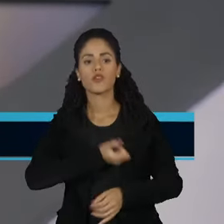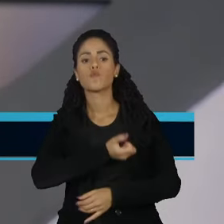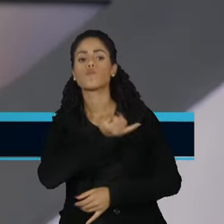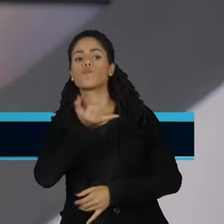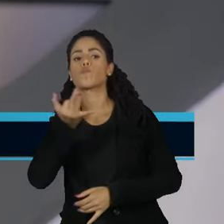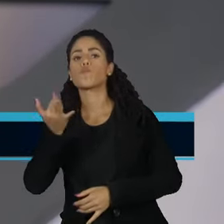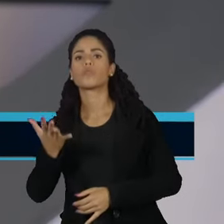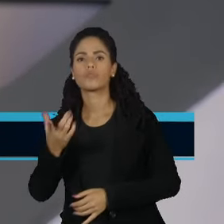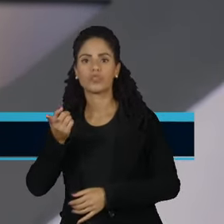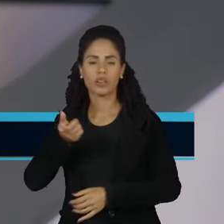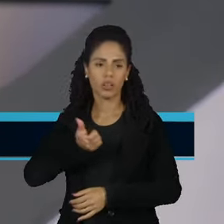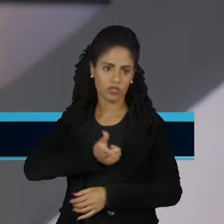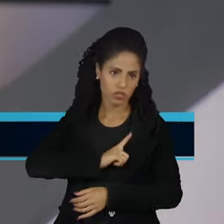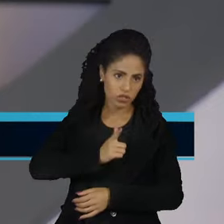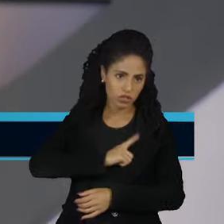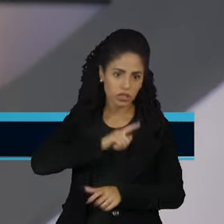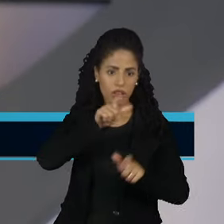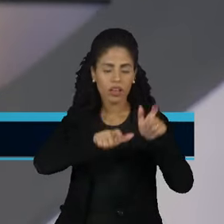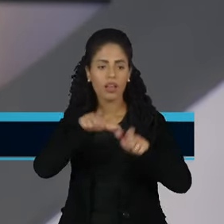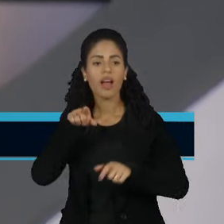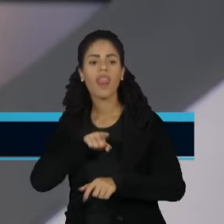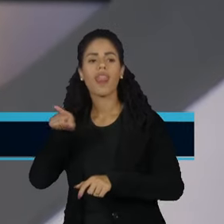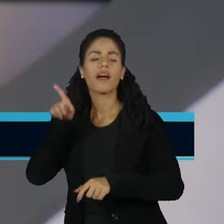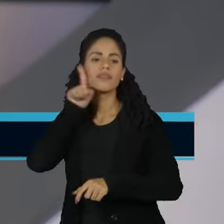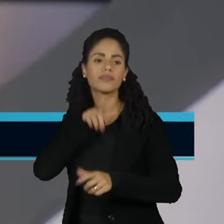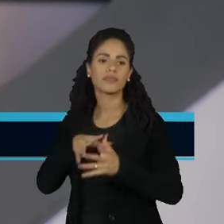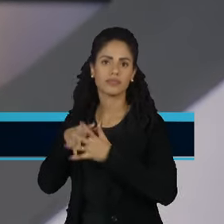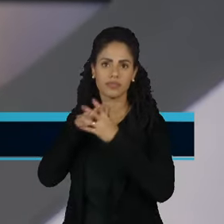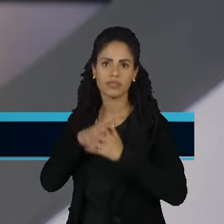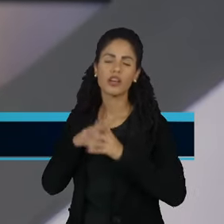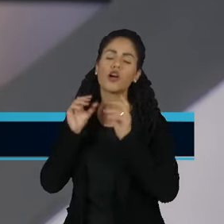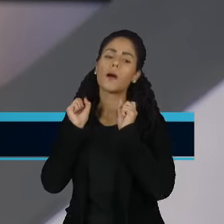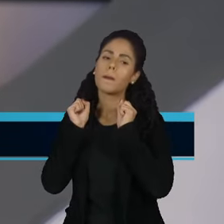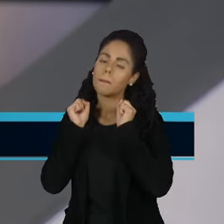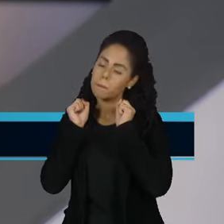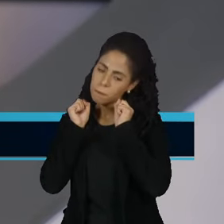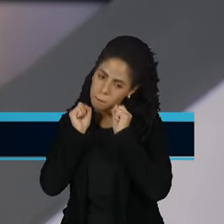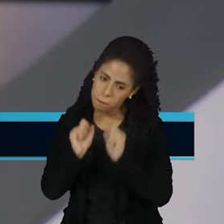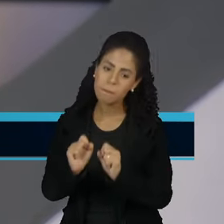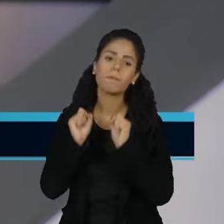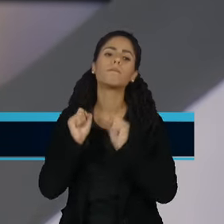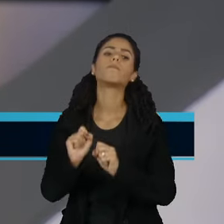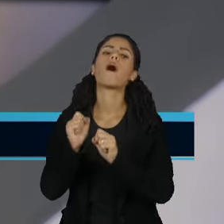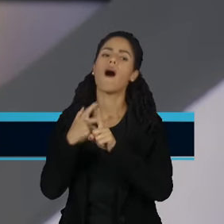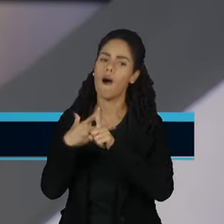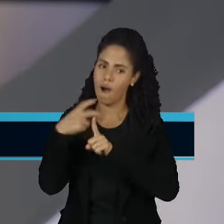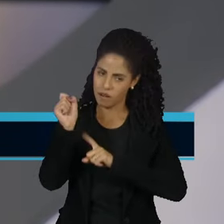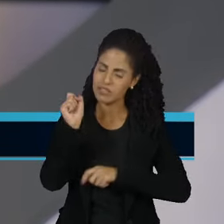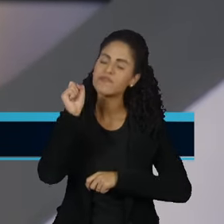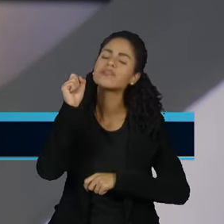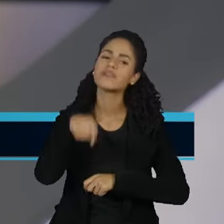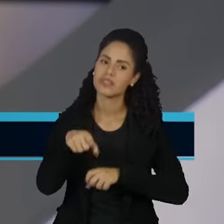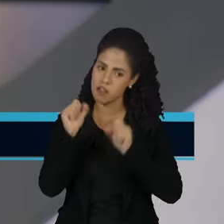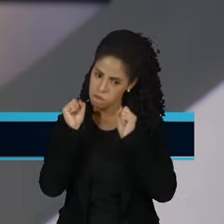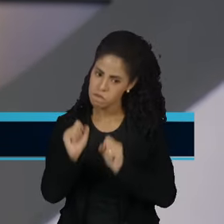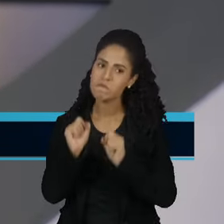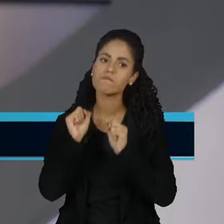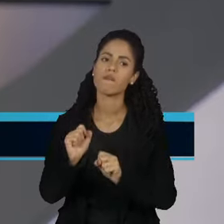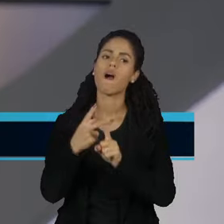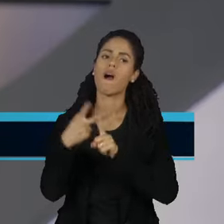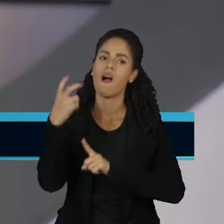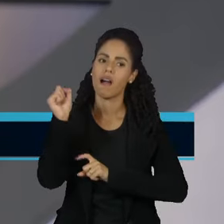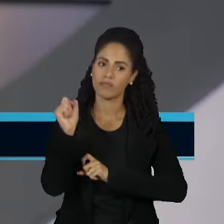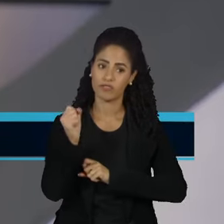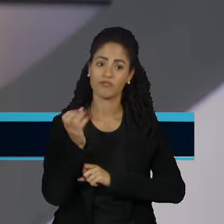delegados, né, essa questão americana, ele tem chances reais de conseguir os